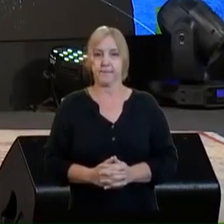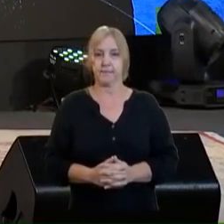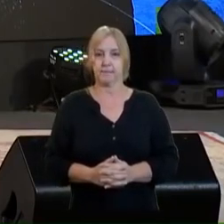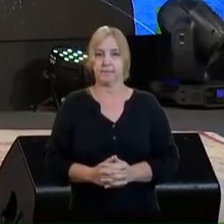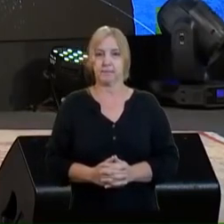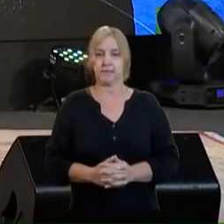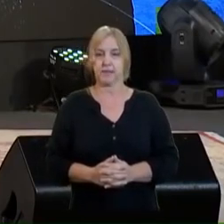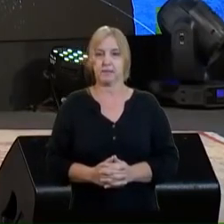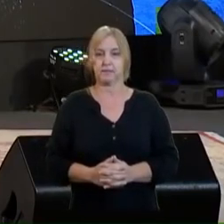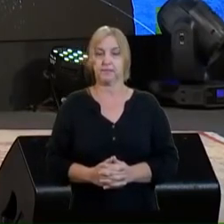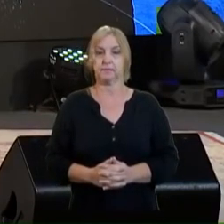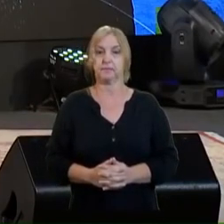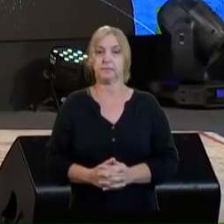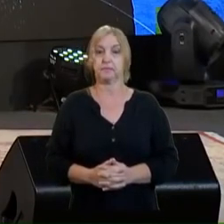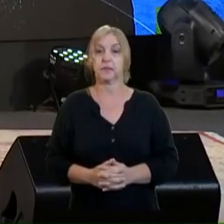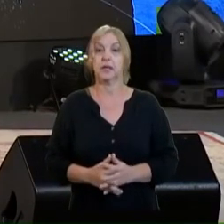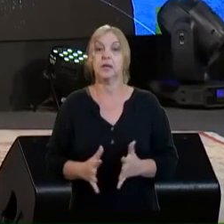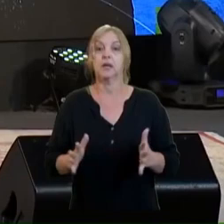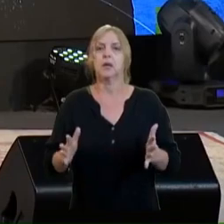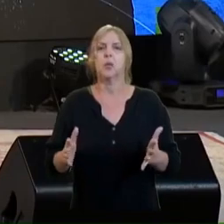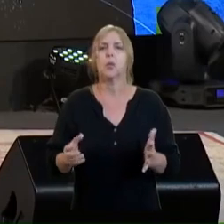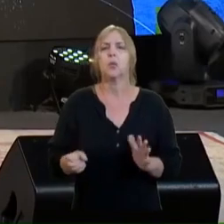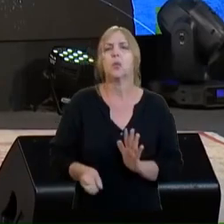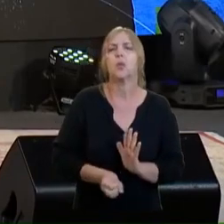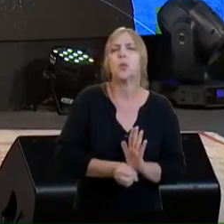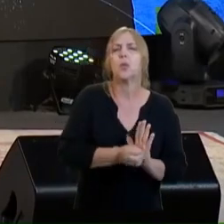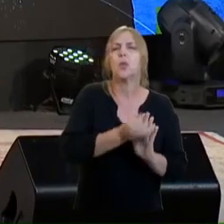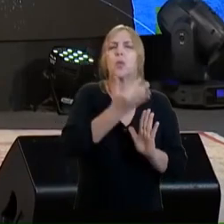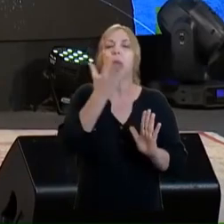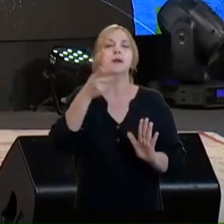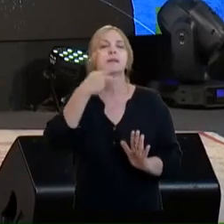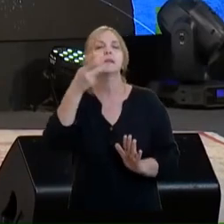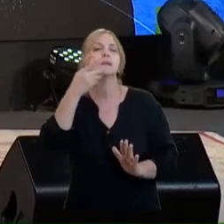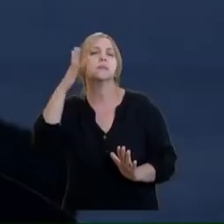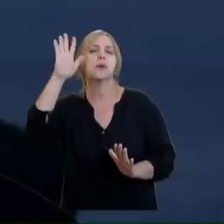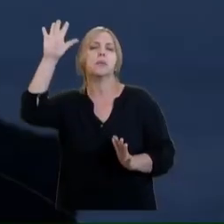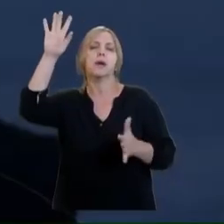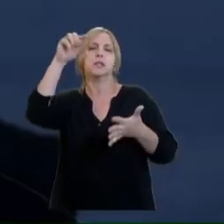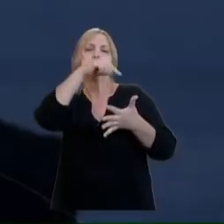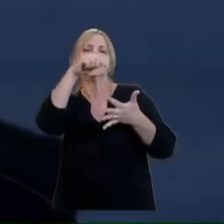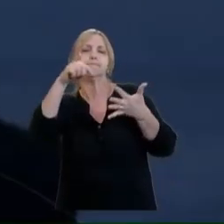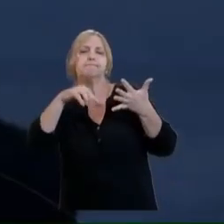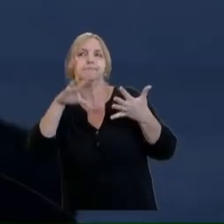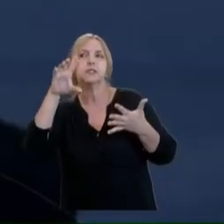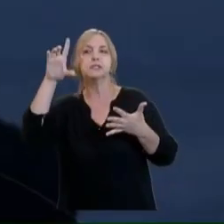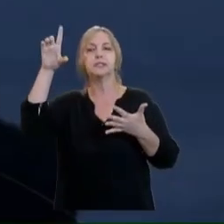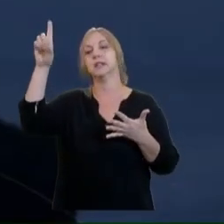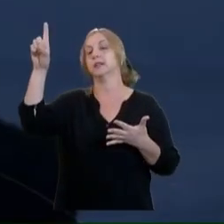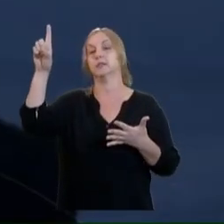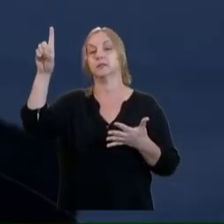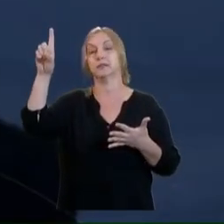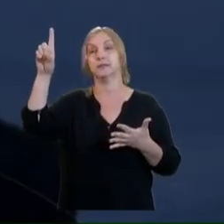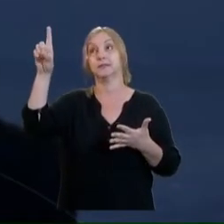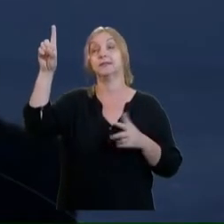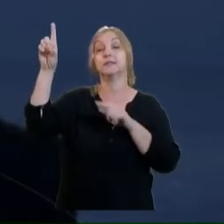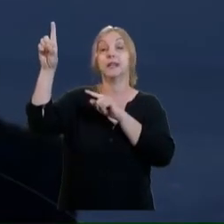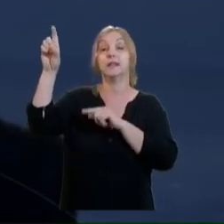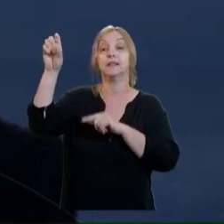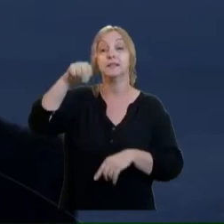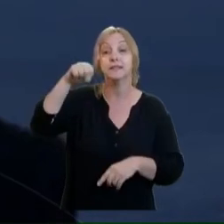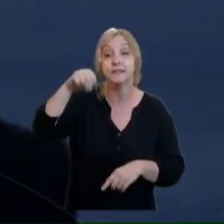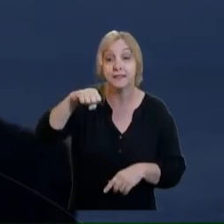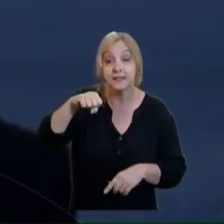assim, porque quantas são as promessas de Deus, tantas tem nele o